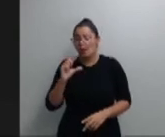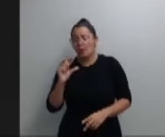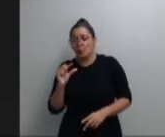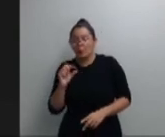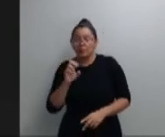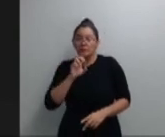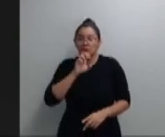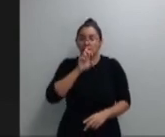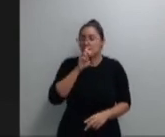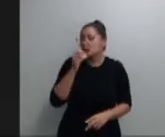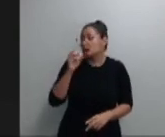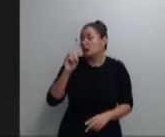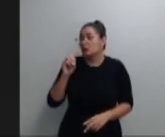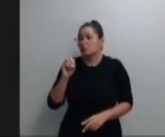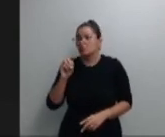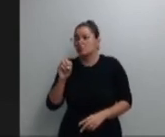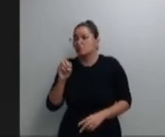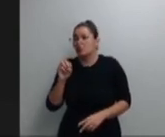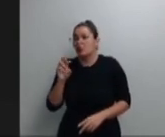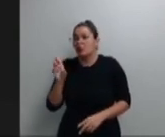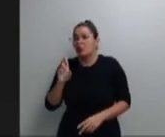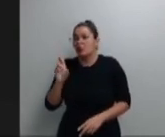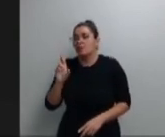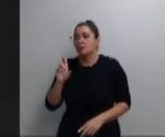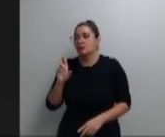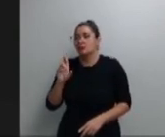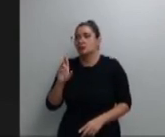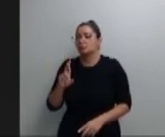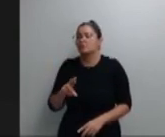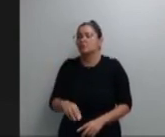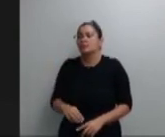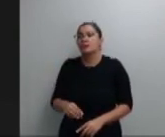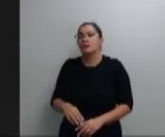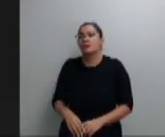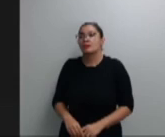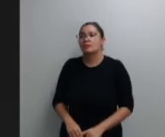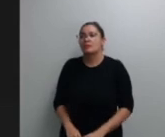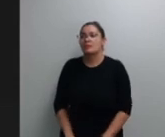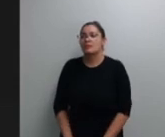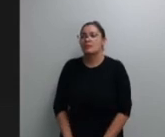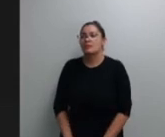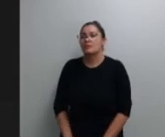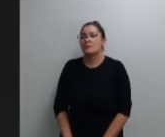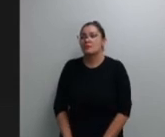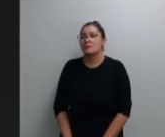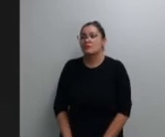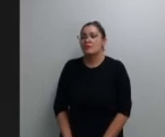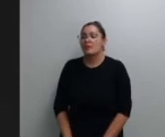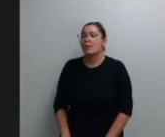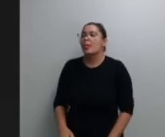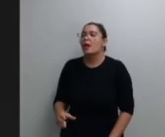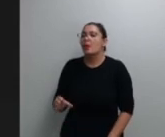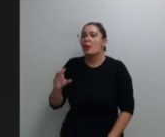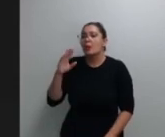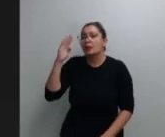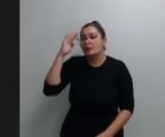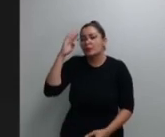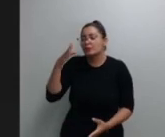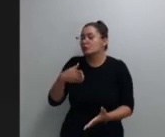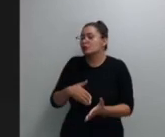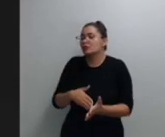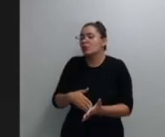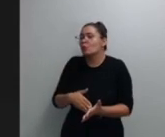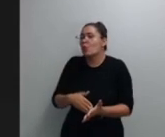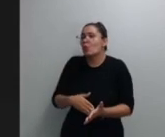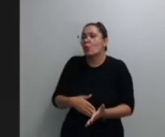reais e eu confesso que eu não tenho esse dado eu posso até olhar mas acredito acredito que a parte seja até beneficiário da